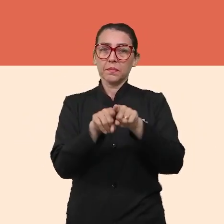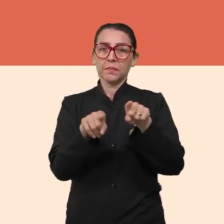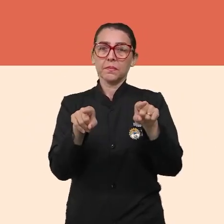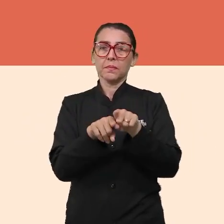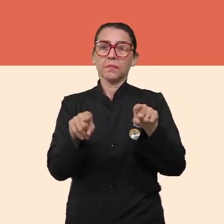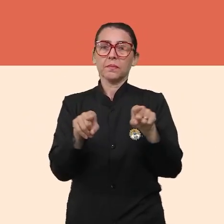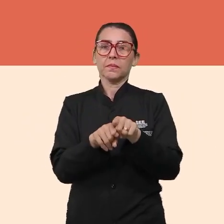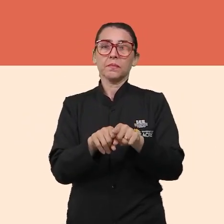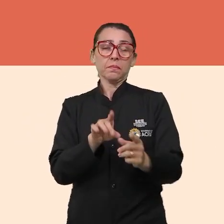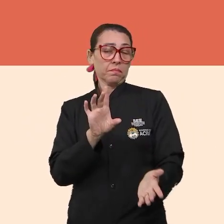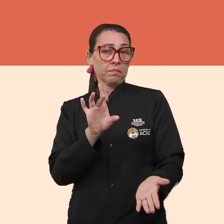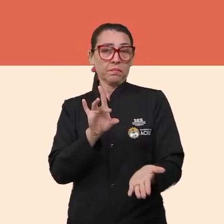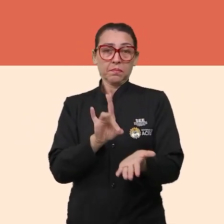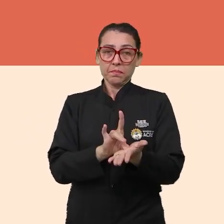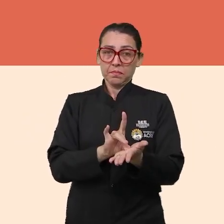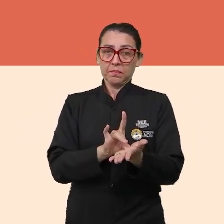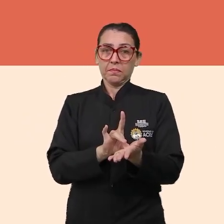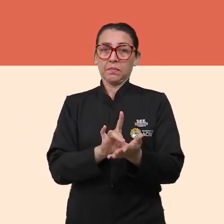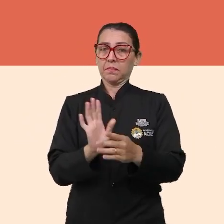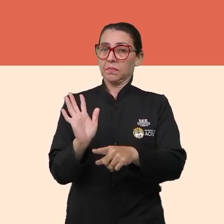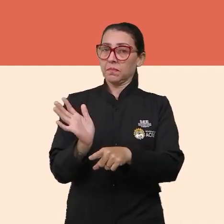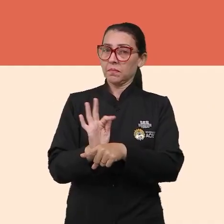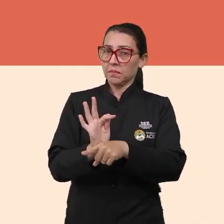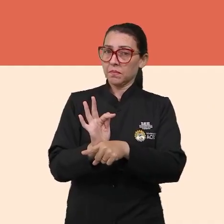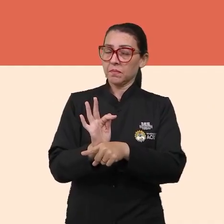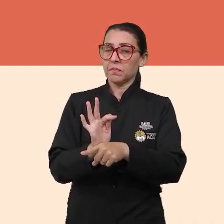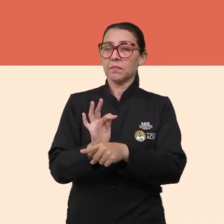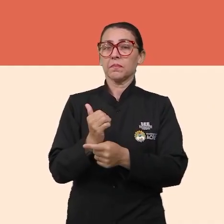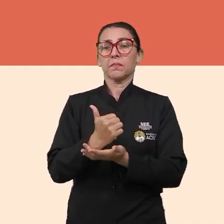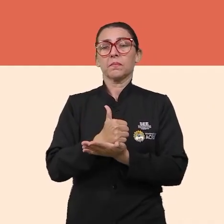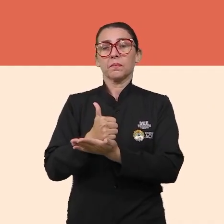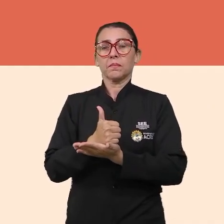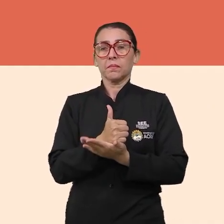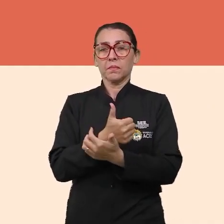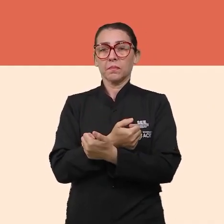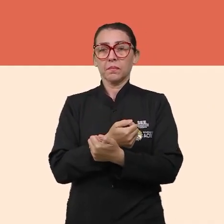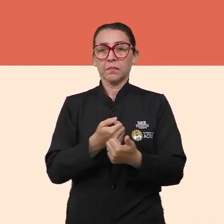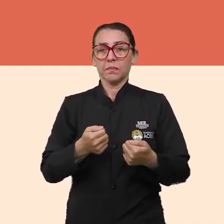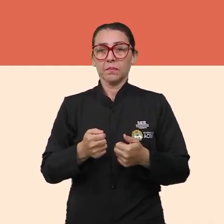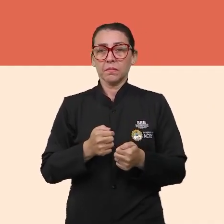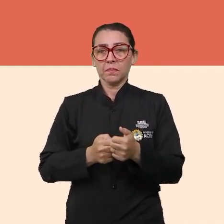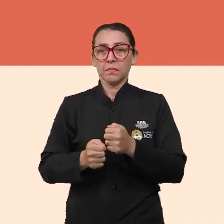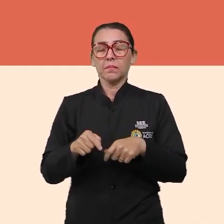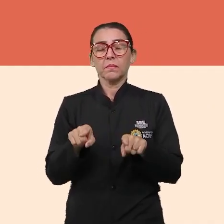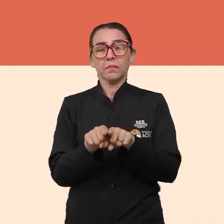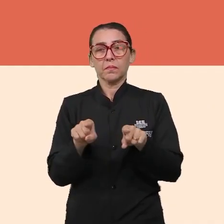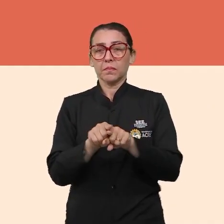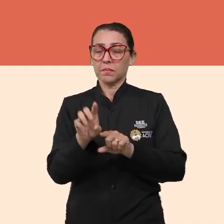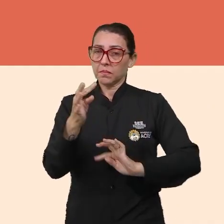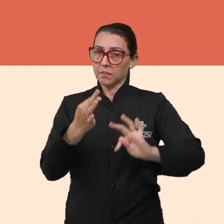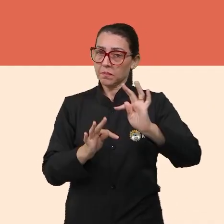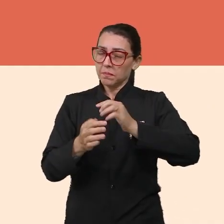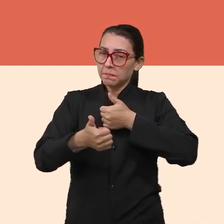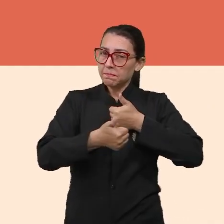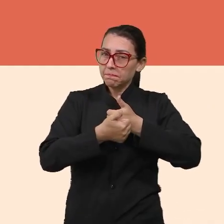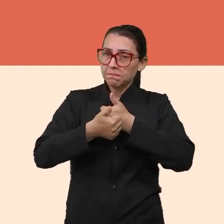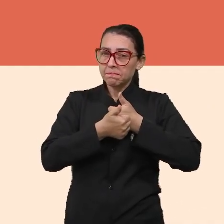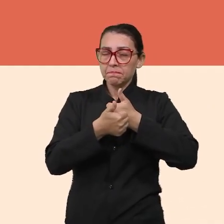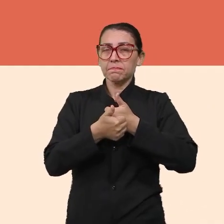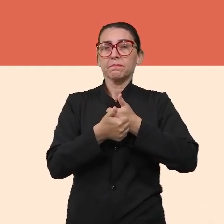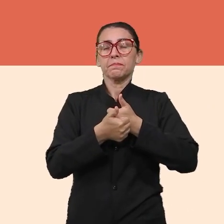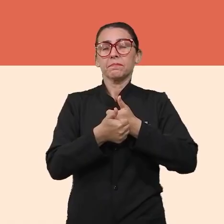movimentos de dança realista em filmes e jogos. Então, a gente sabe que a tecnologia ela aproximou